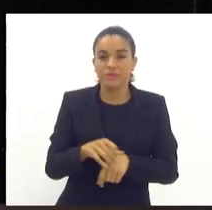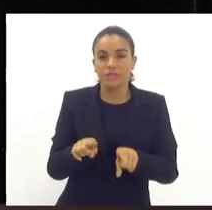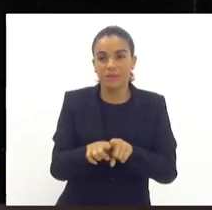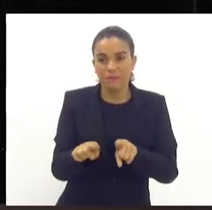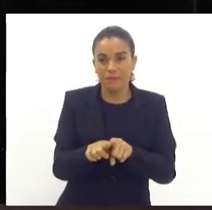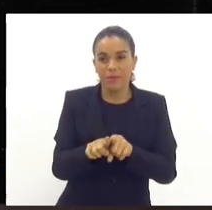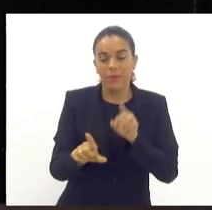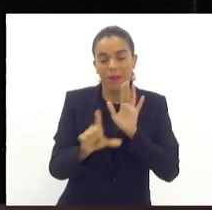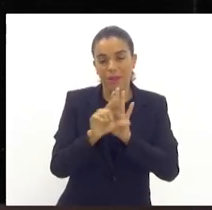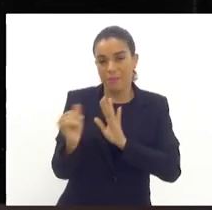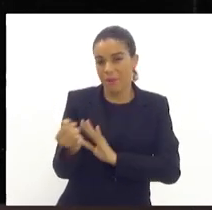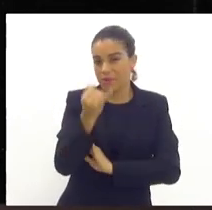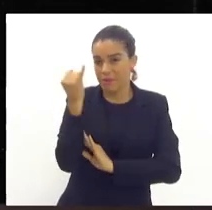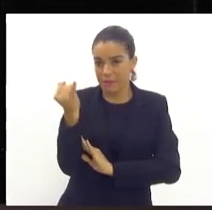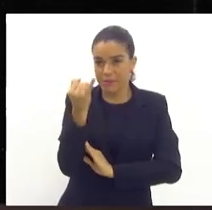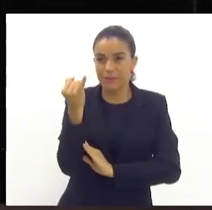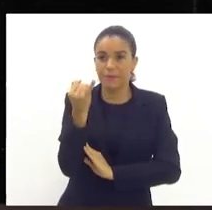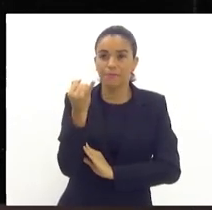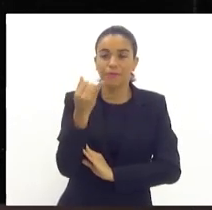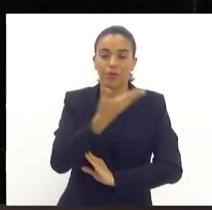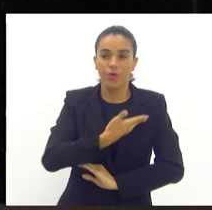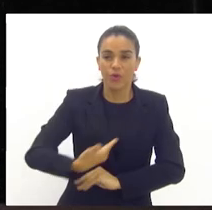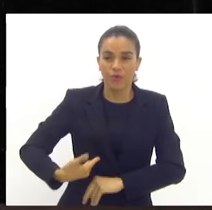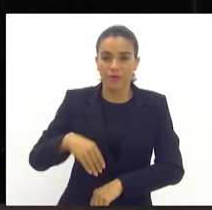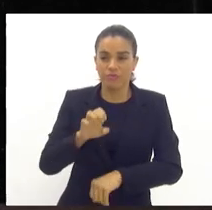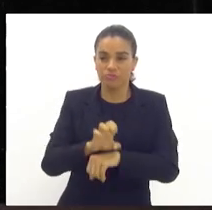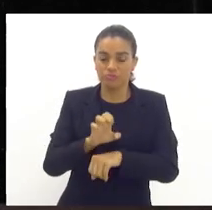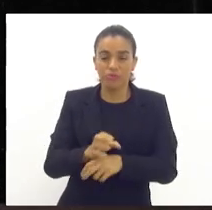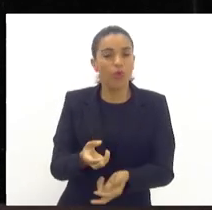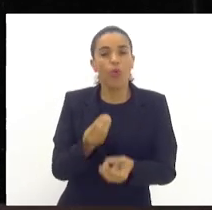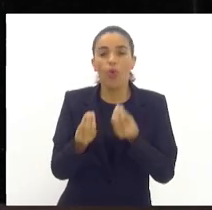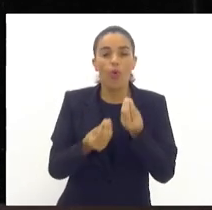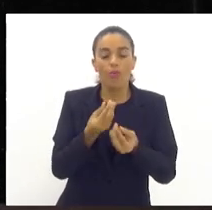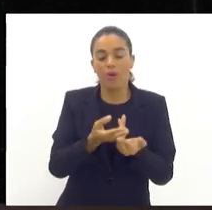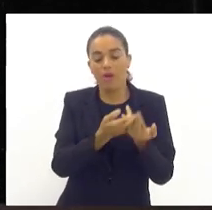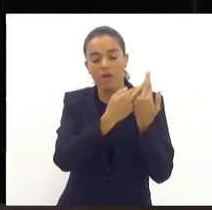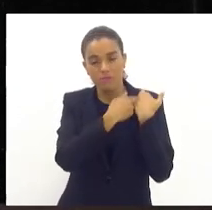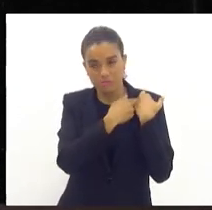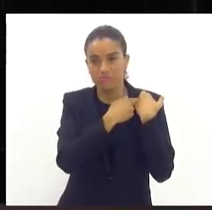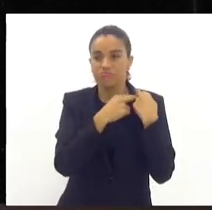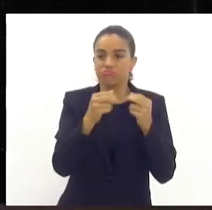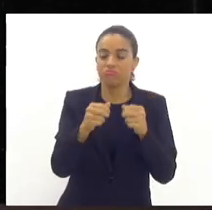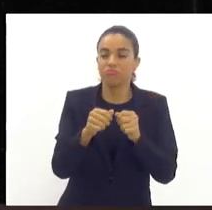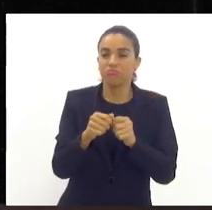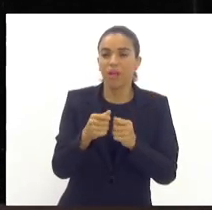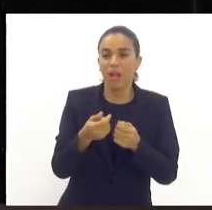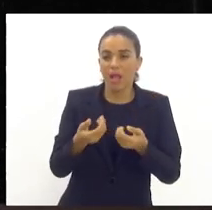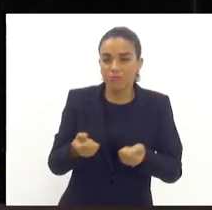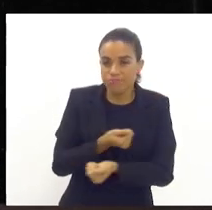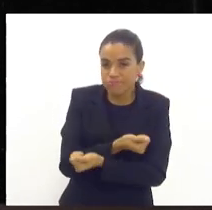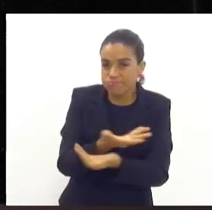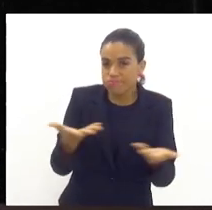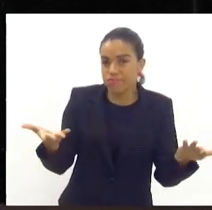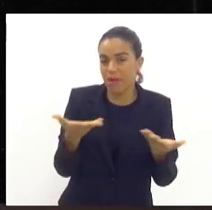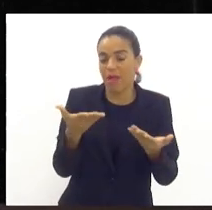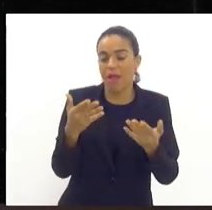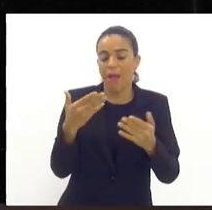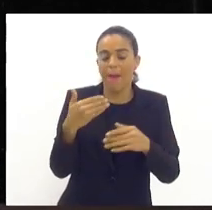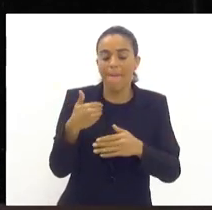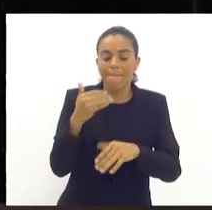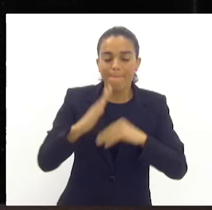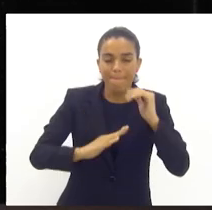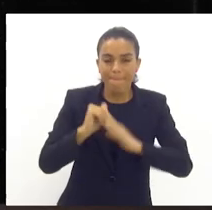coloca o Estado, o governo do Estado de Janeiro responsável pela ampliação e a prática alimentar, que